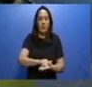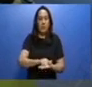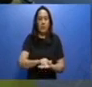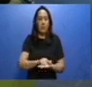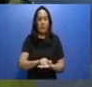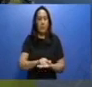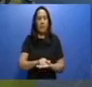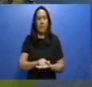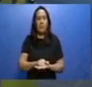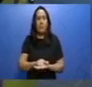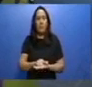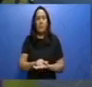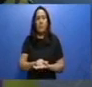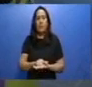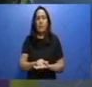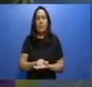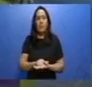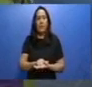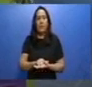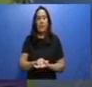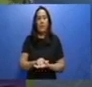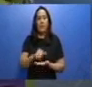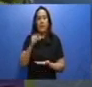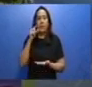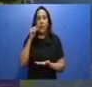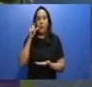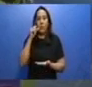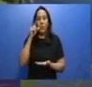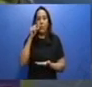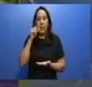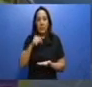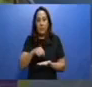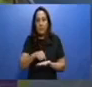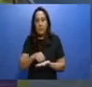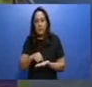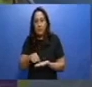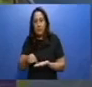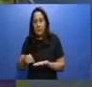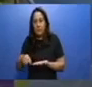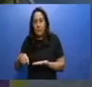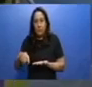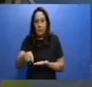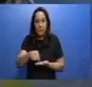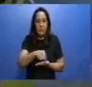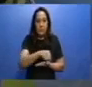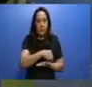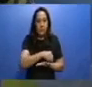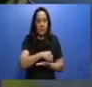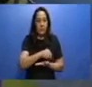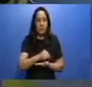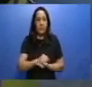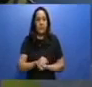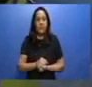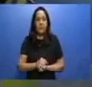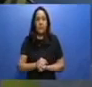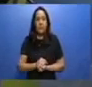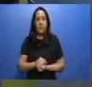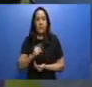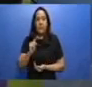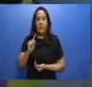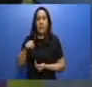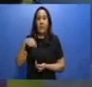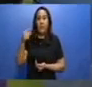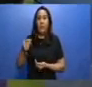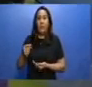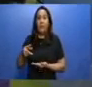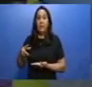seguida, contornar a parte apoiada, que é essa parte aqui que vai ficar embaixo da folha, e depois